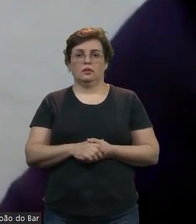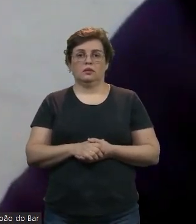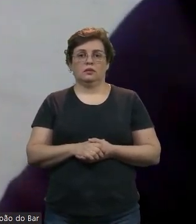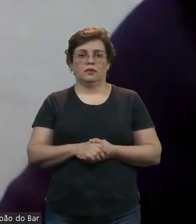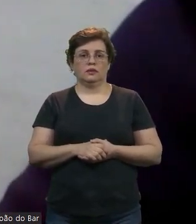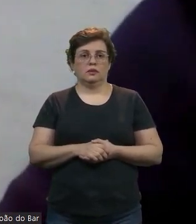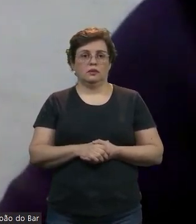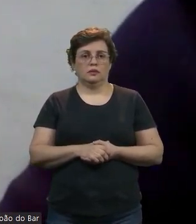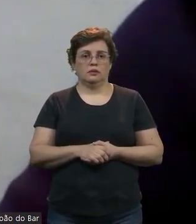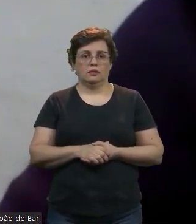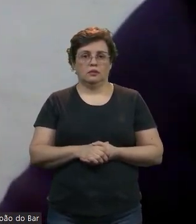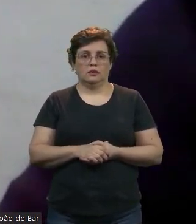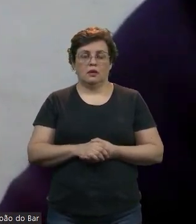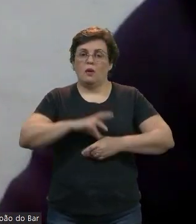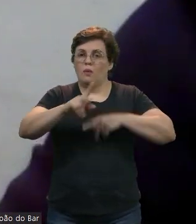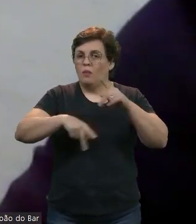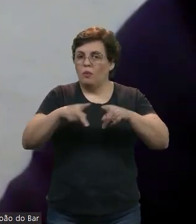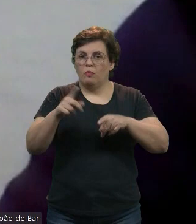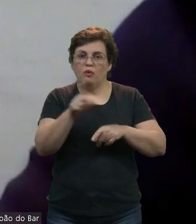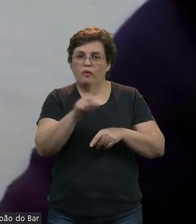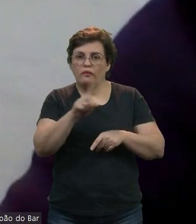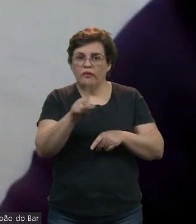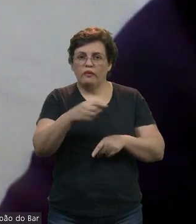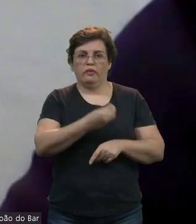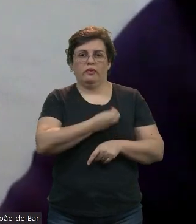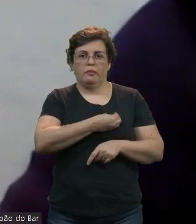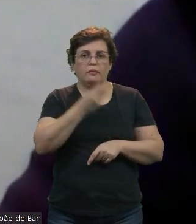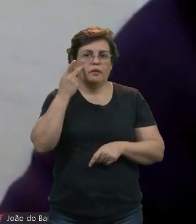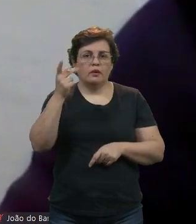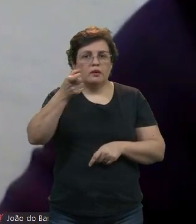O público não vai estar presente para assistir às sessões?